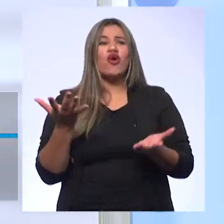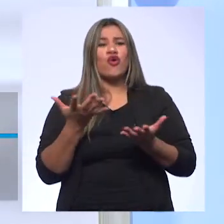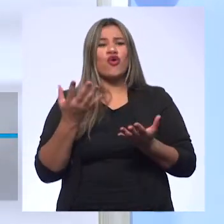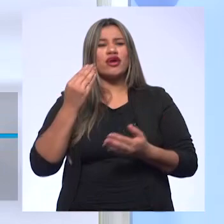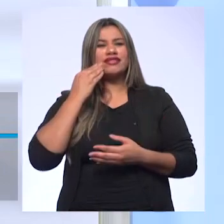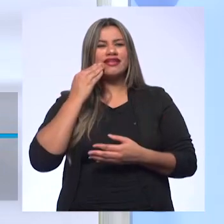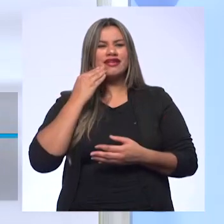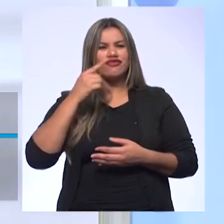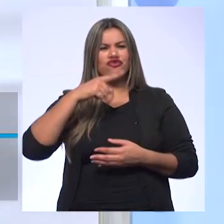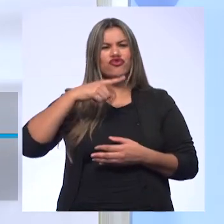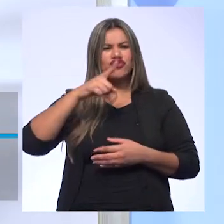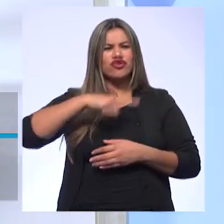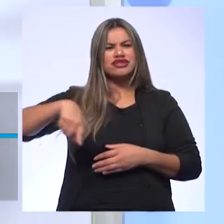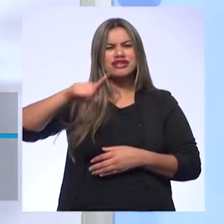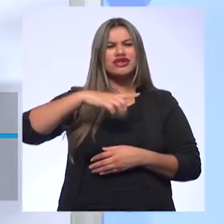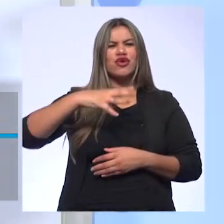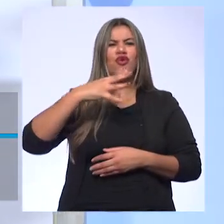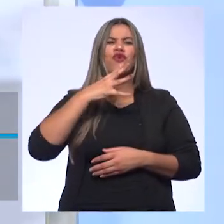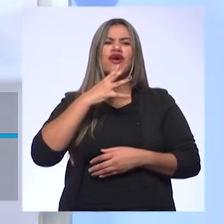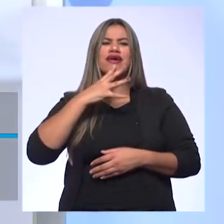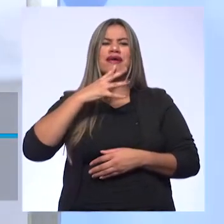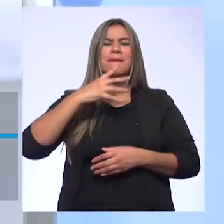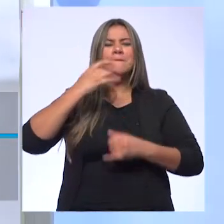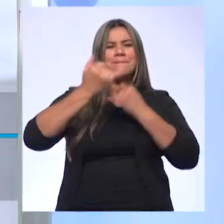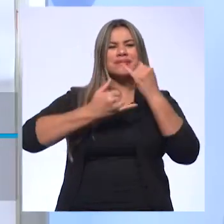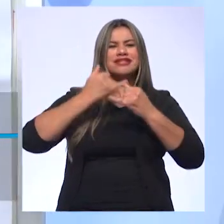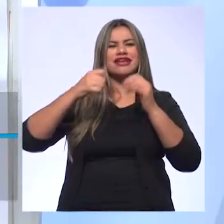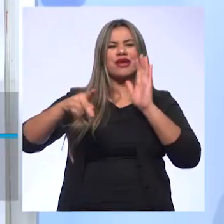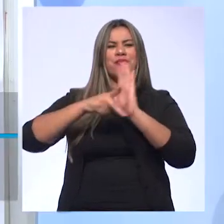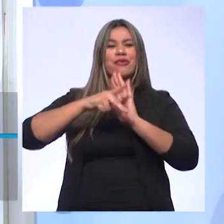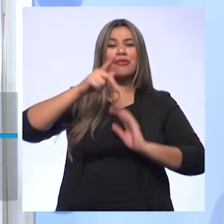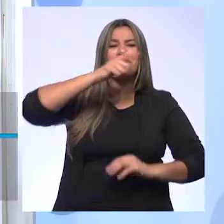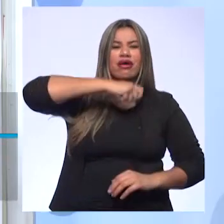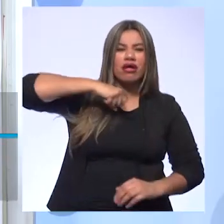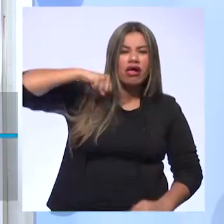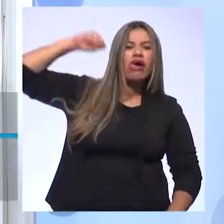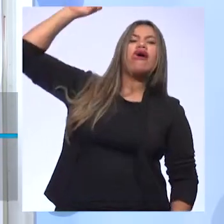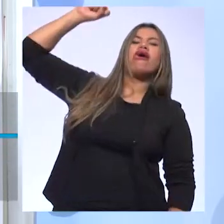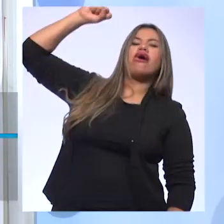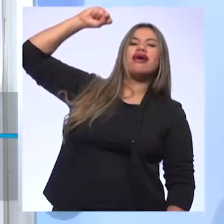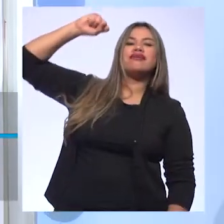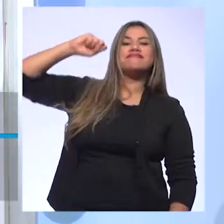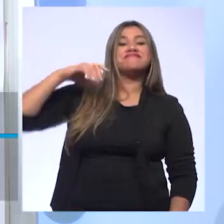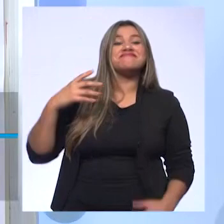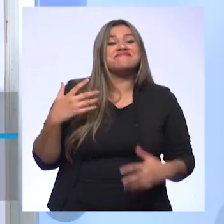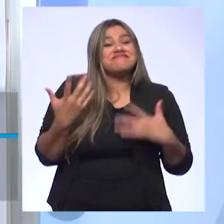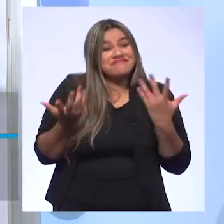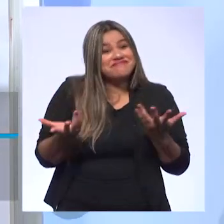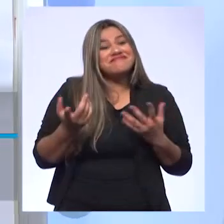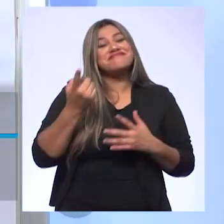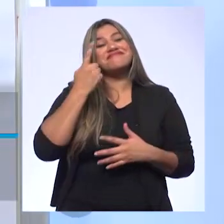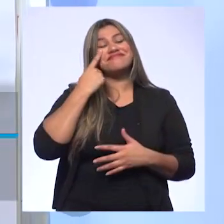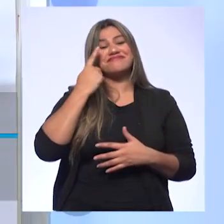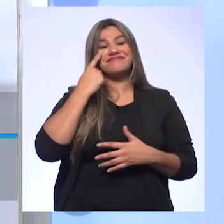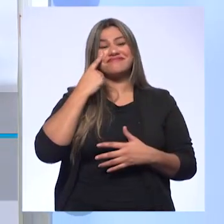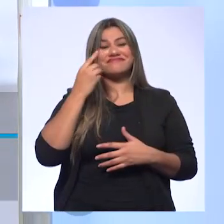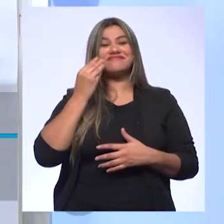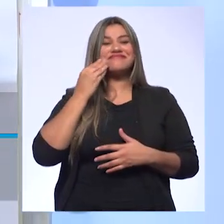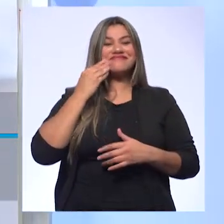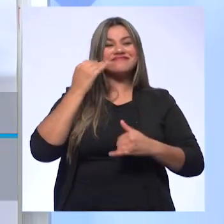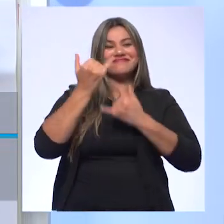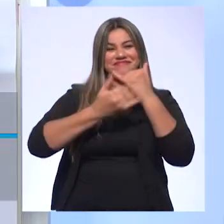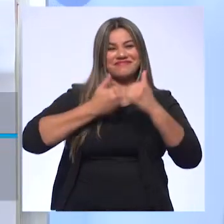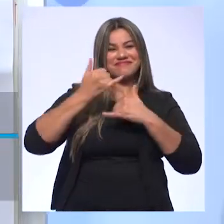de forca. Vocês conhecem a brincadeira de forca? Nós vamos fazer um tipo de uma brincadeira de forca, ou quando você tiver essa possibilidade de